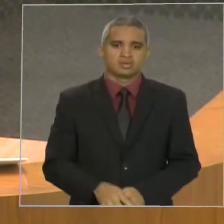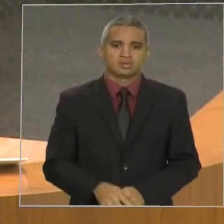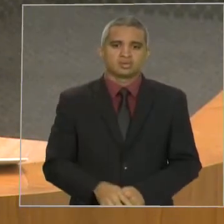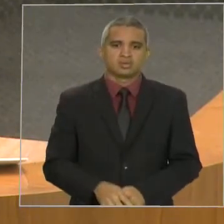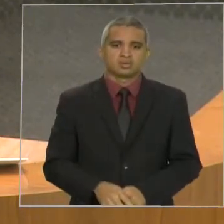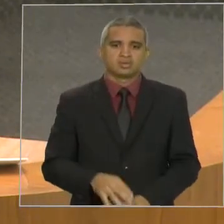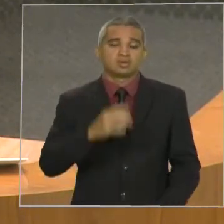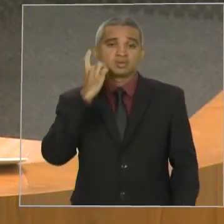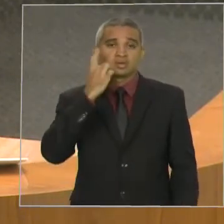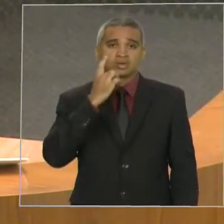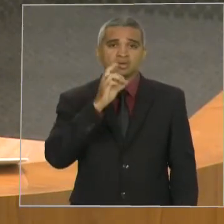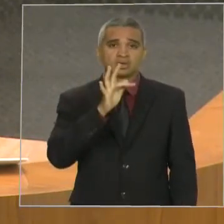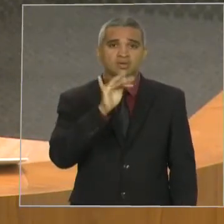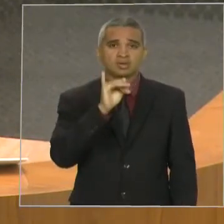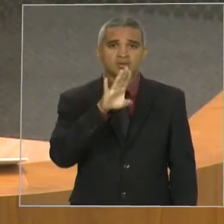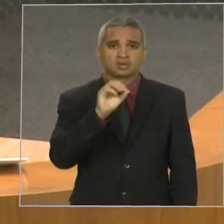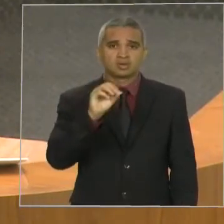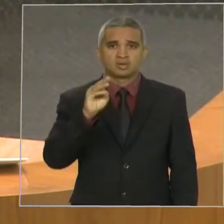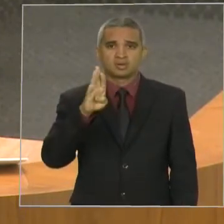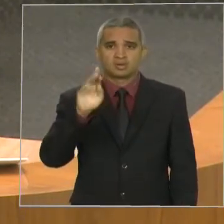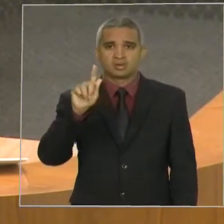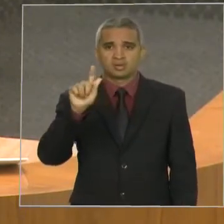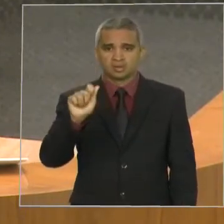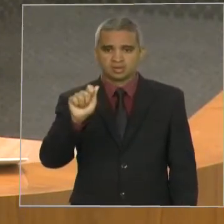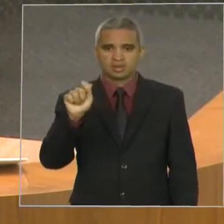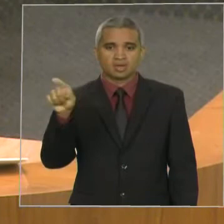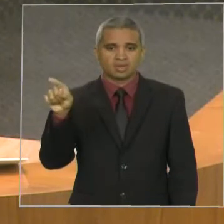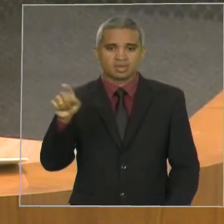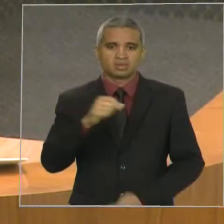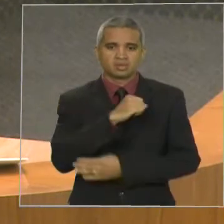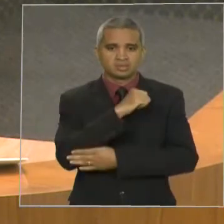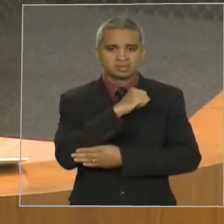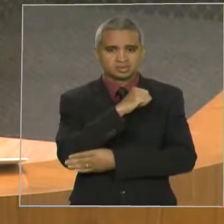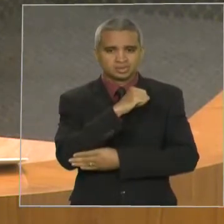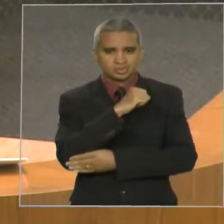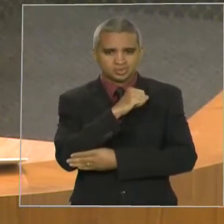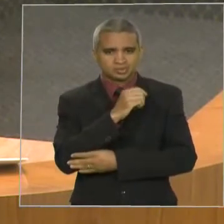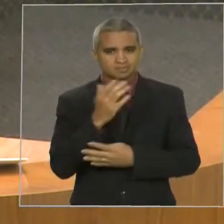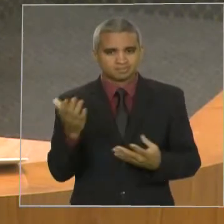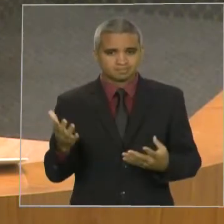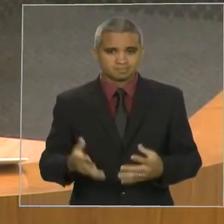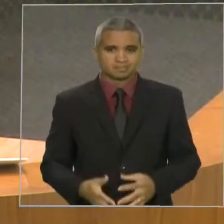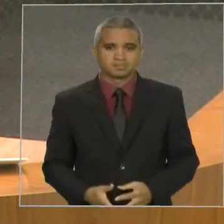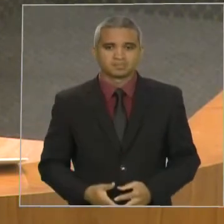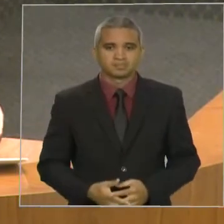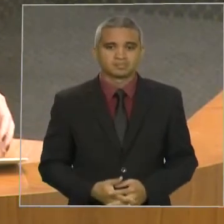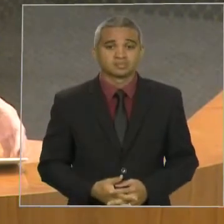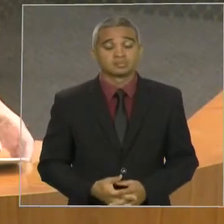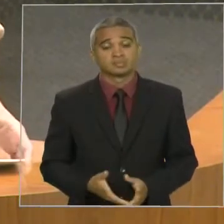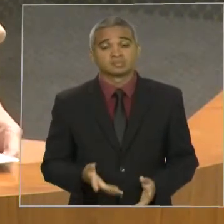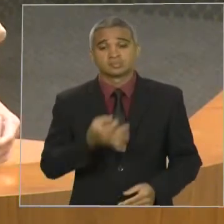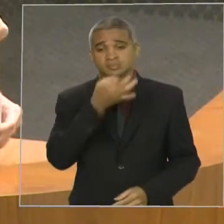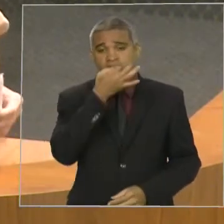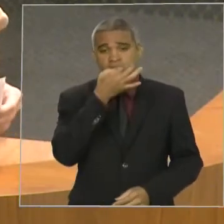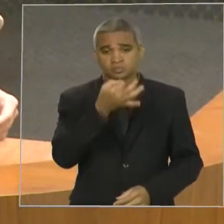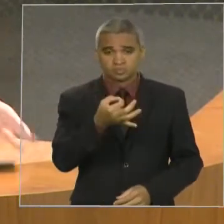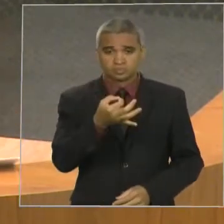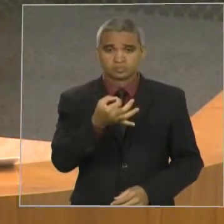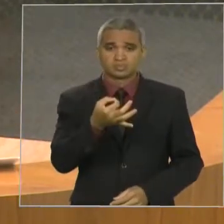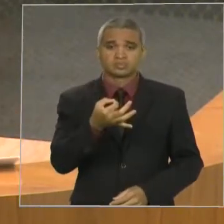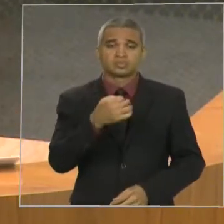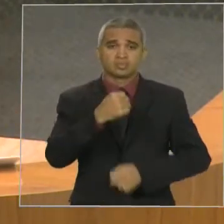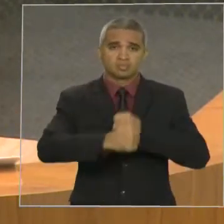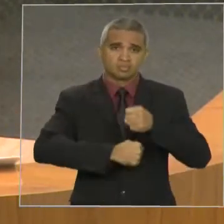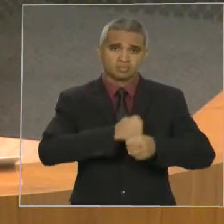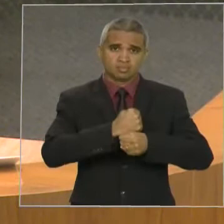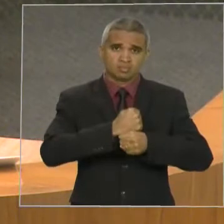citar o nome do deputado Fábio Braga, que ele está enciumado. Então, eu acho, sinceramente, que esse